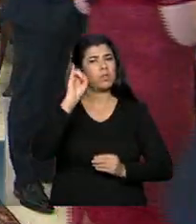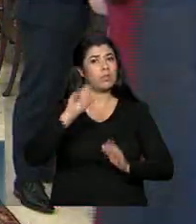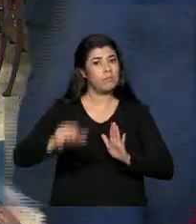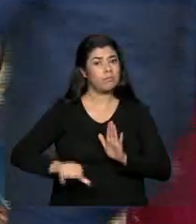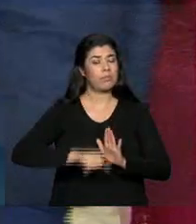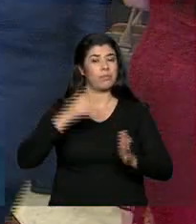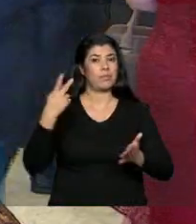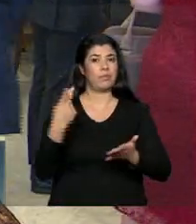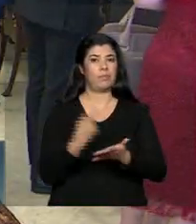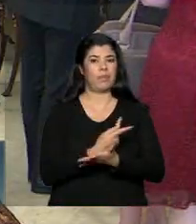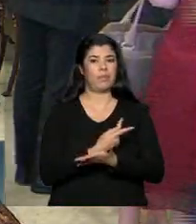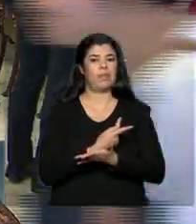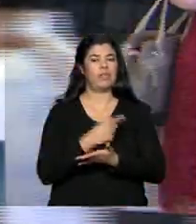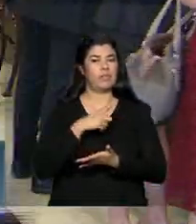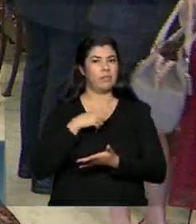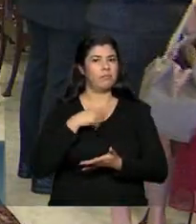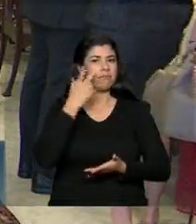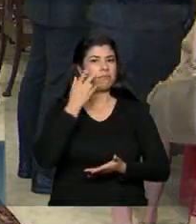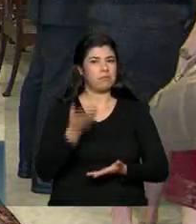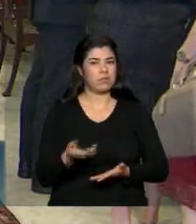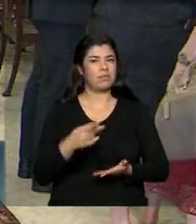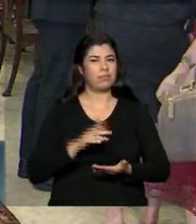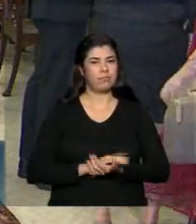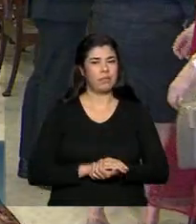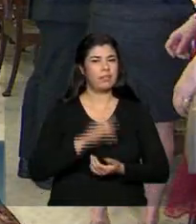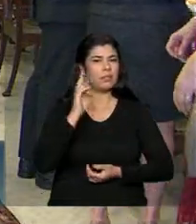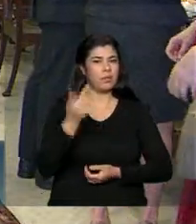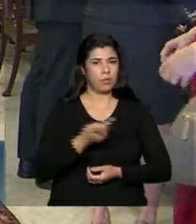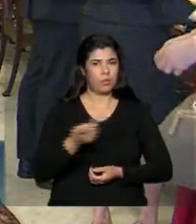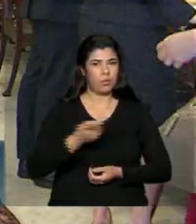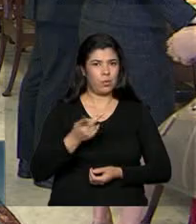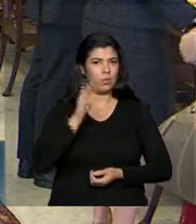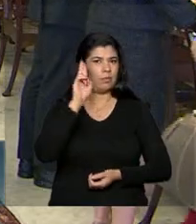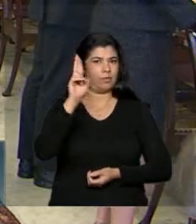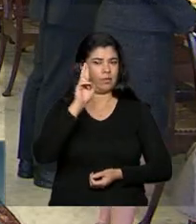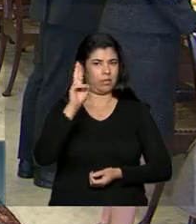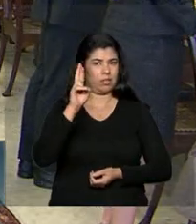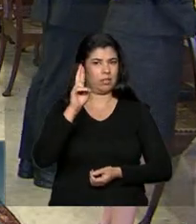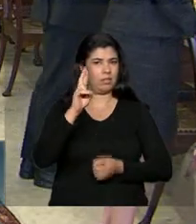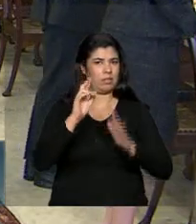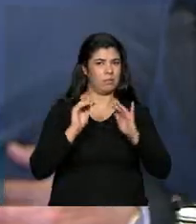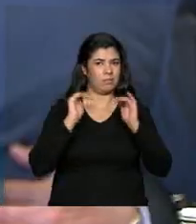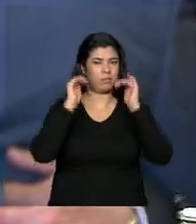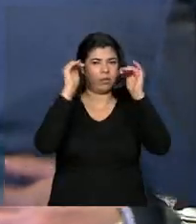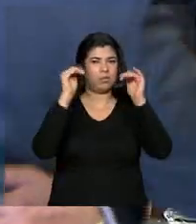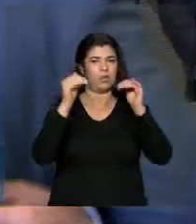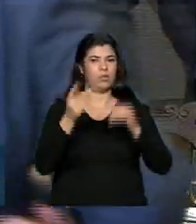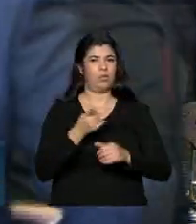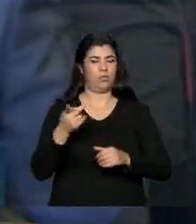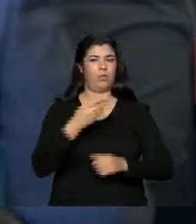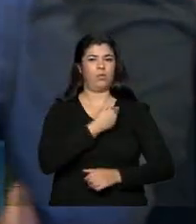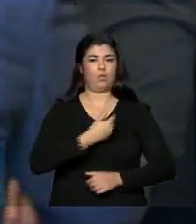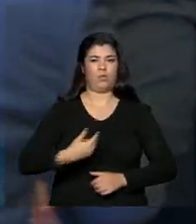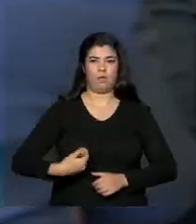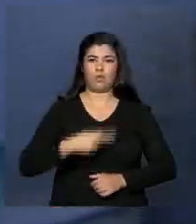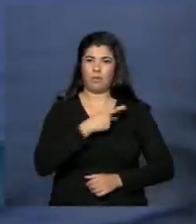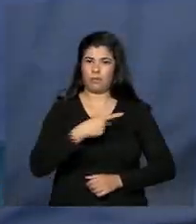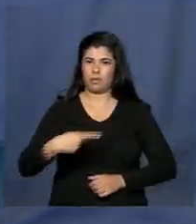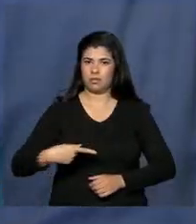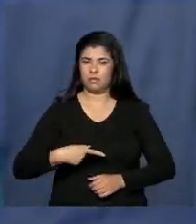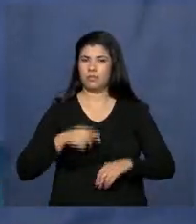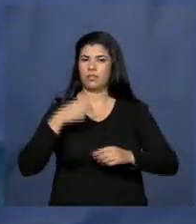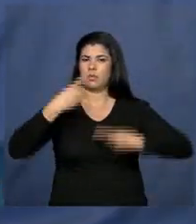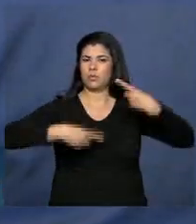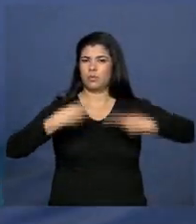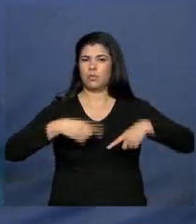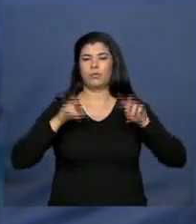se realiza uma reunião desta natureza. Representantes do primeiro escalão dos dois governos discutem